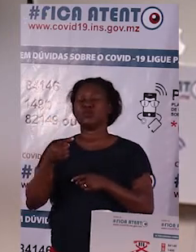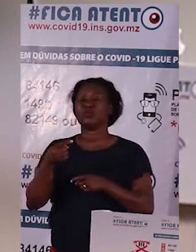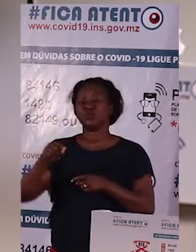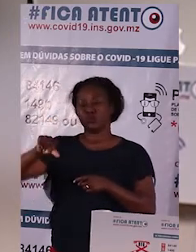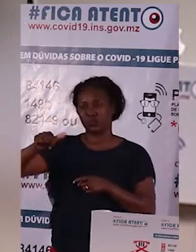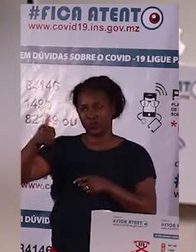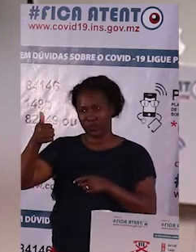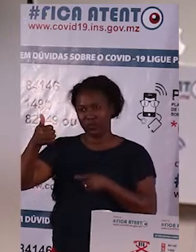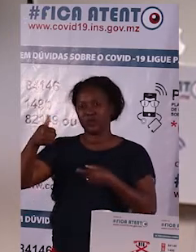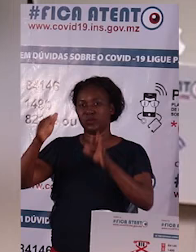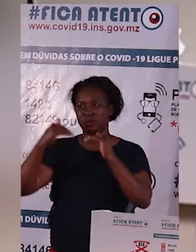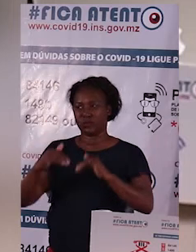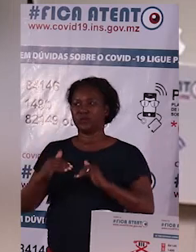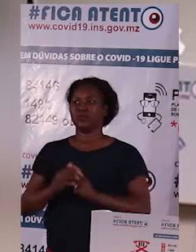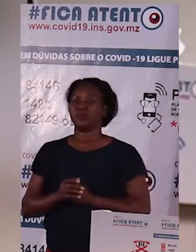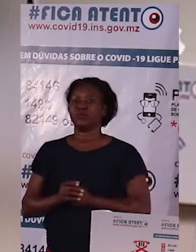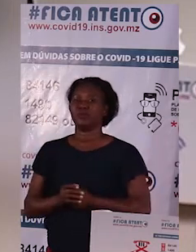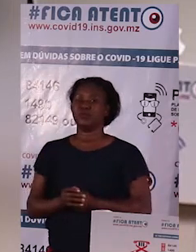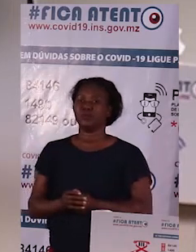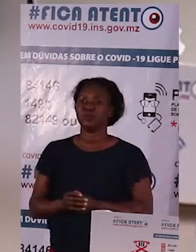O próximo diapositivo, por favor.